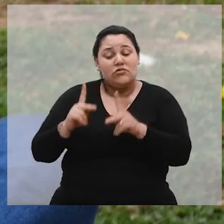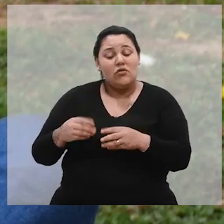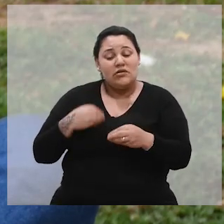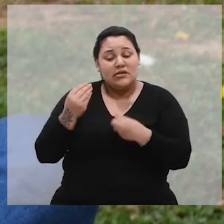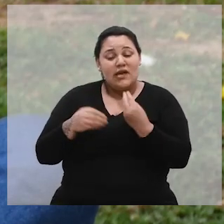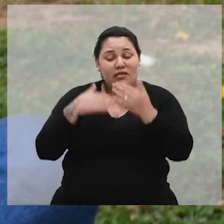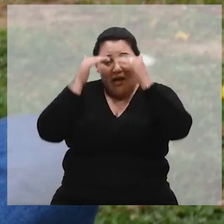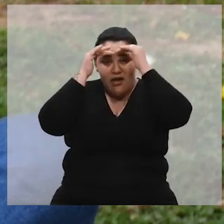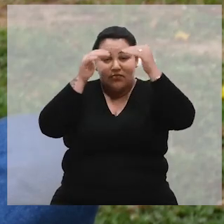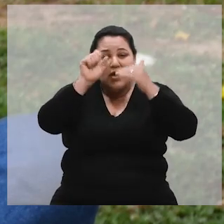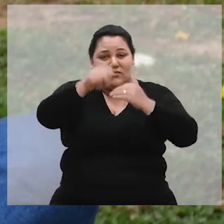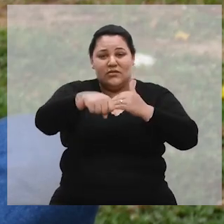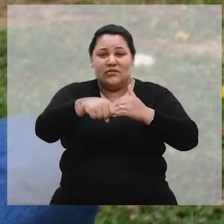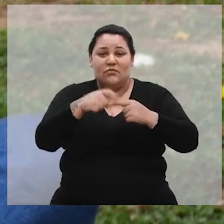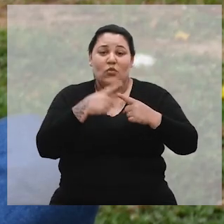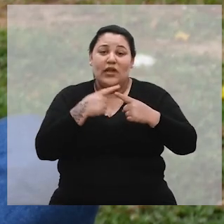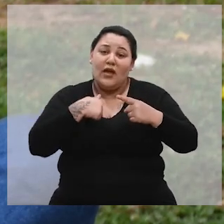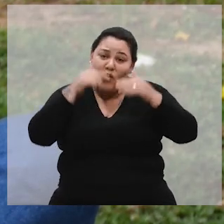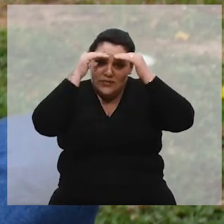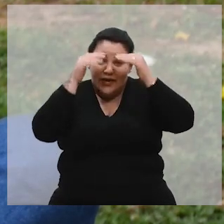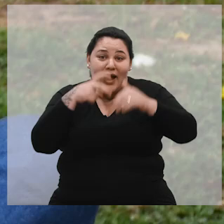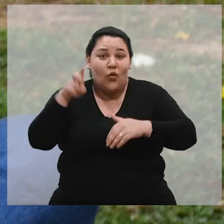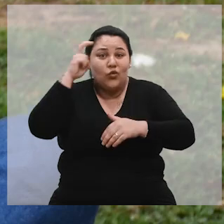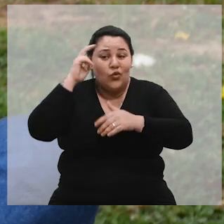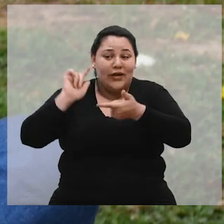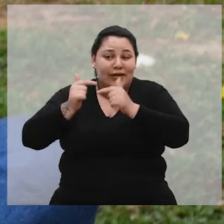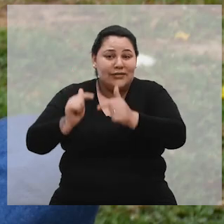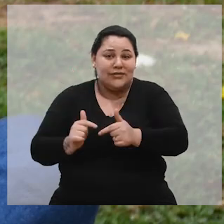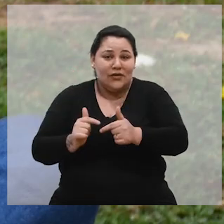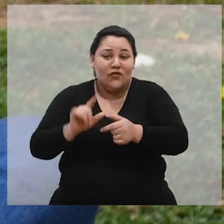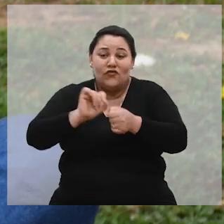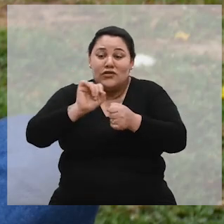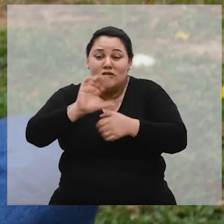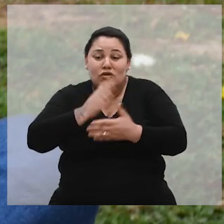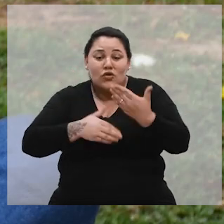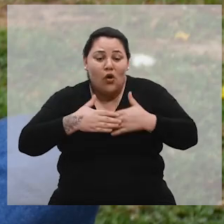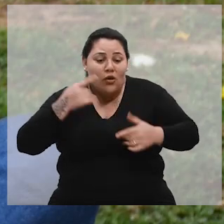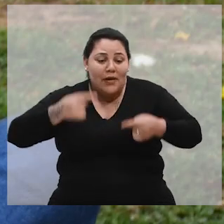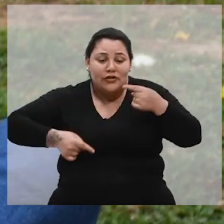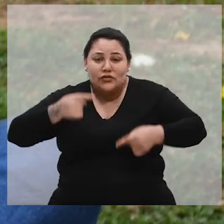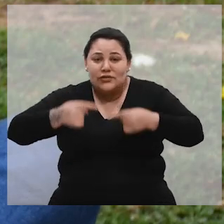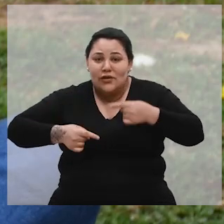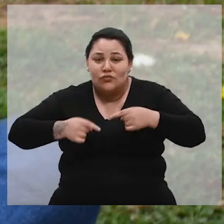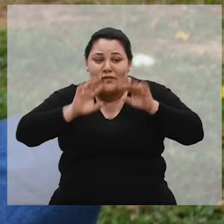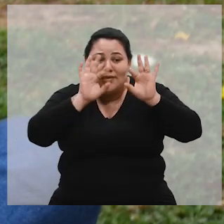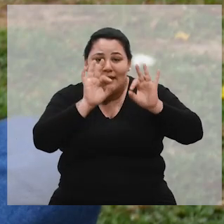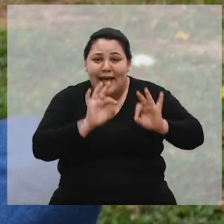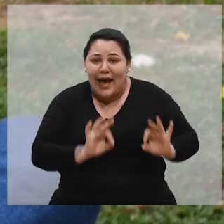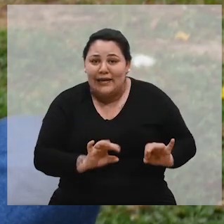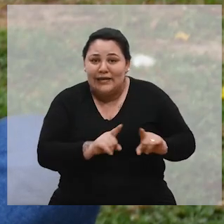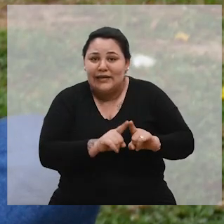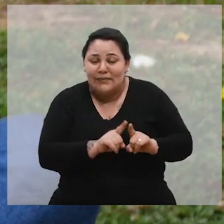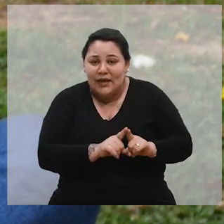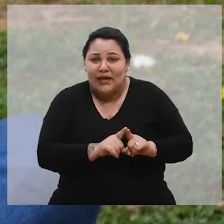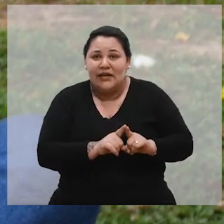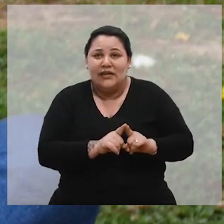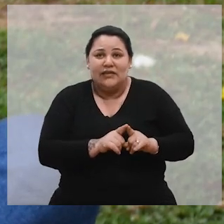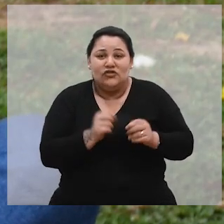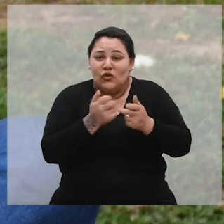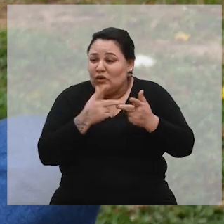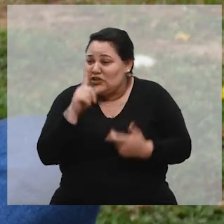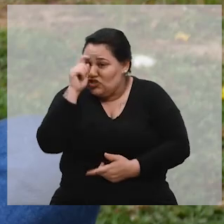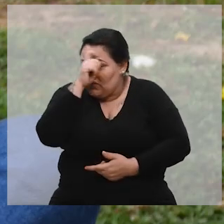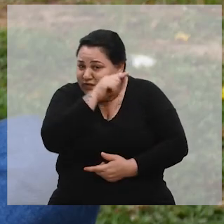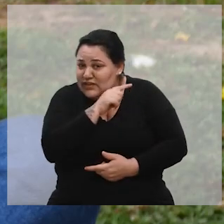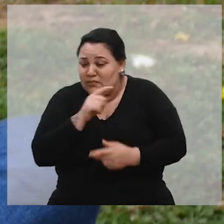respeitadas, porque, na verdade, a gente trouxe uma discussão à tona de questões muito, muito